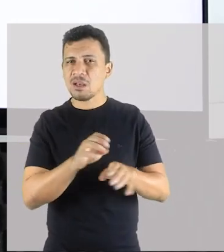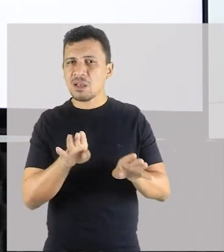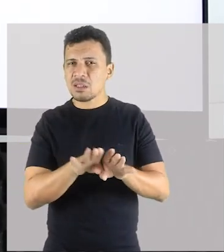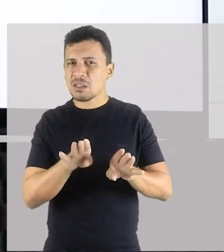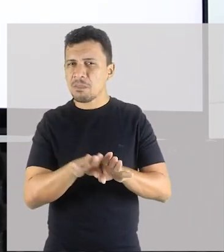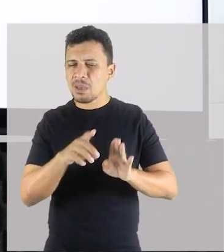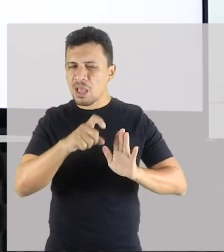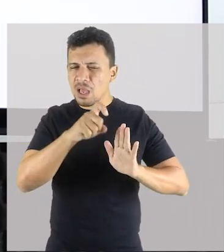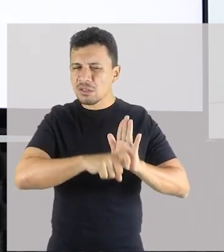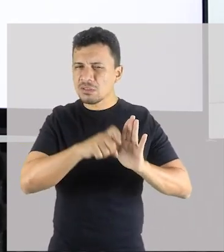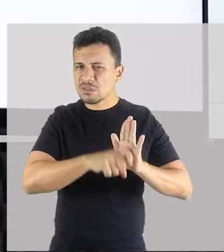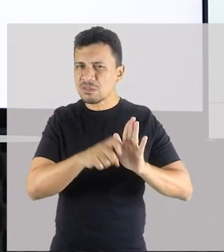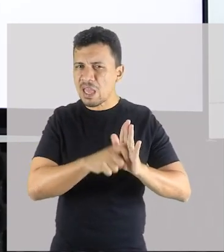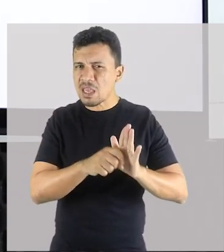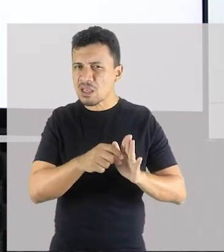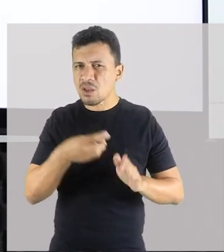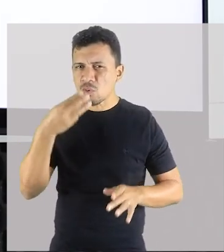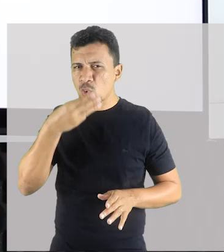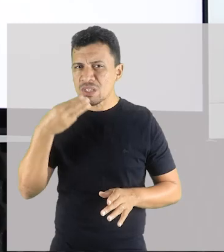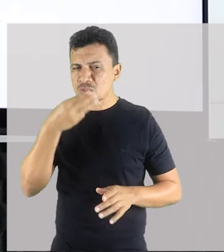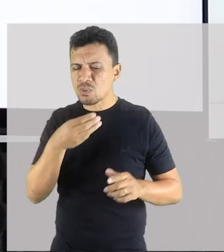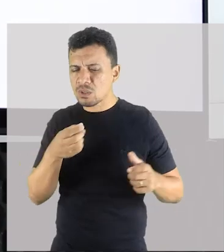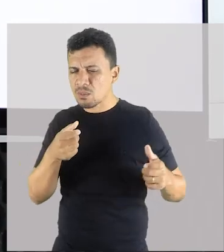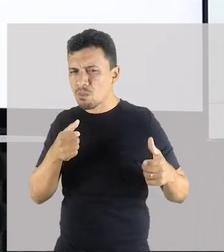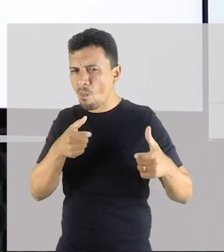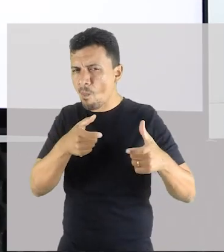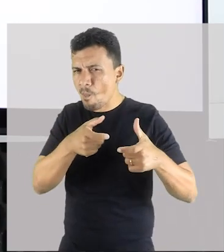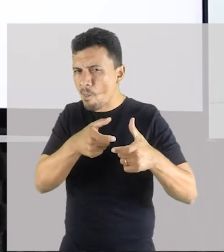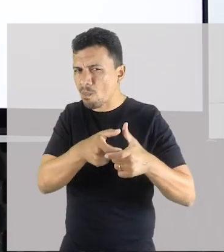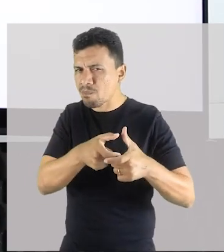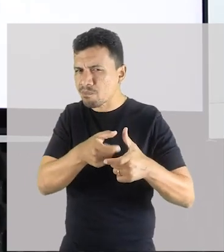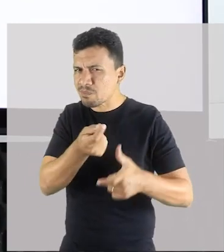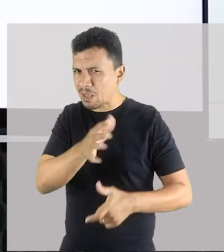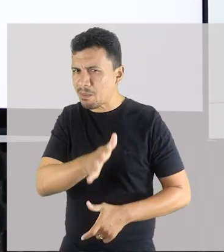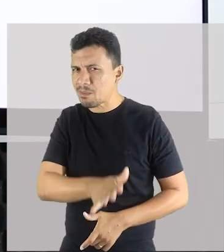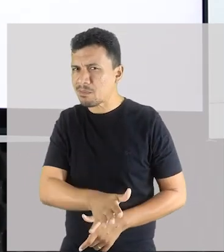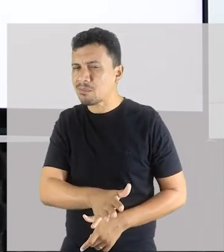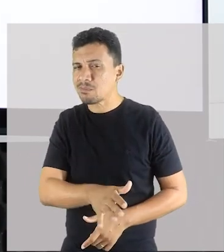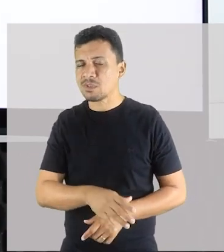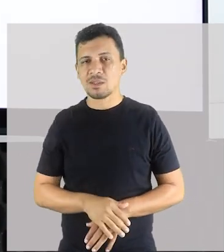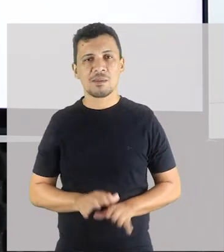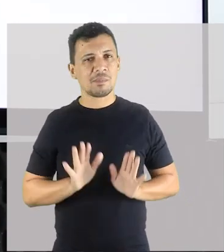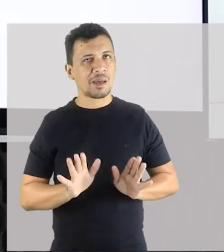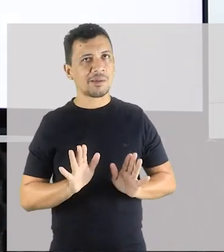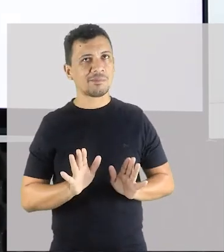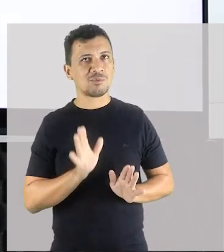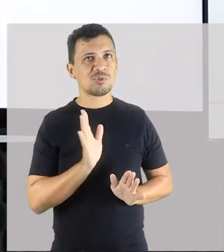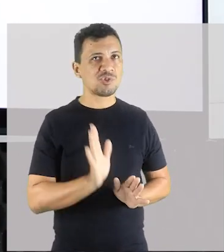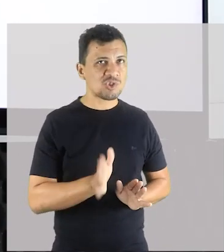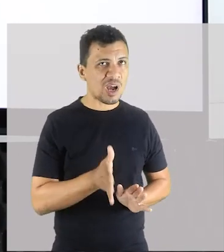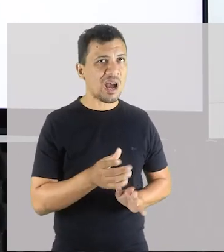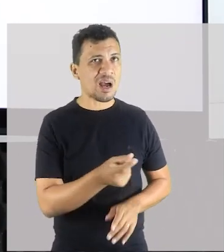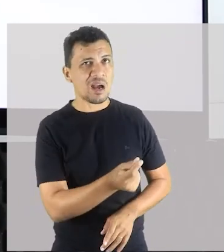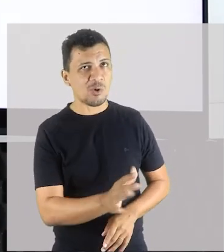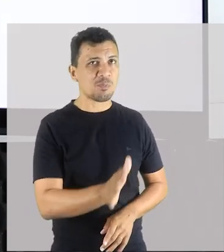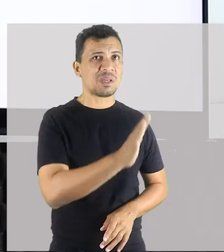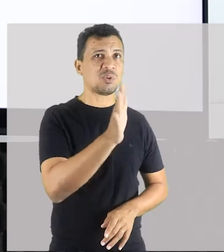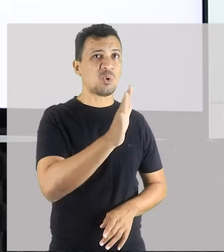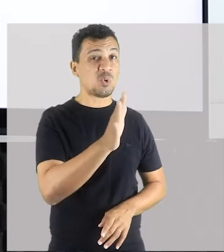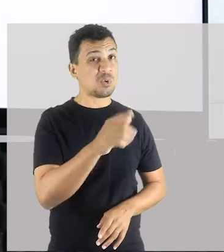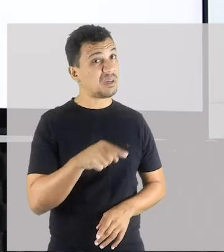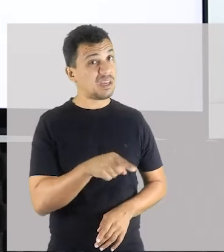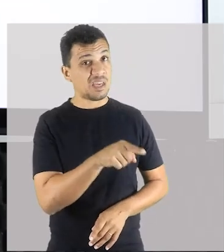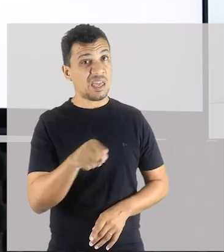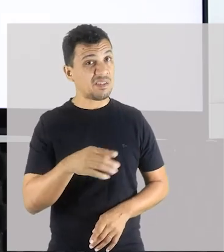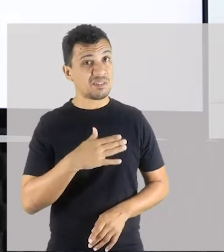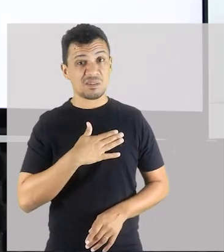taxa do açúcar. Então, a coroa disse, bom, a gente aumentou isso, aquilo outro, eles não foram